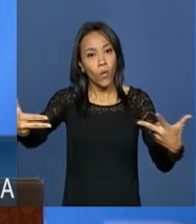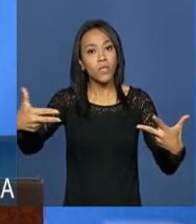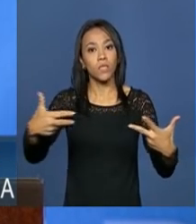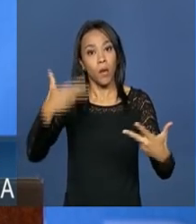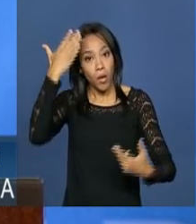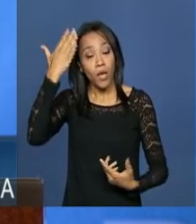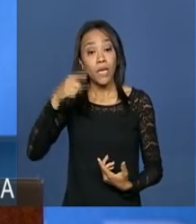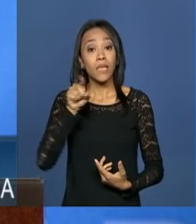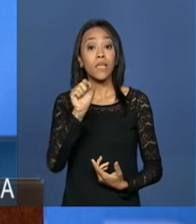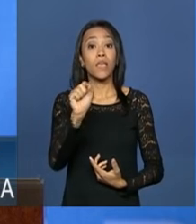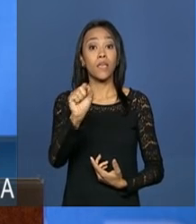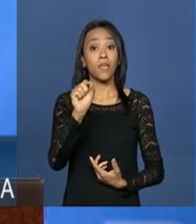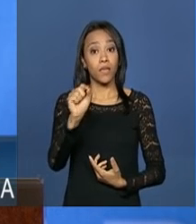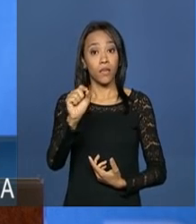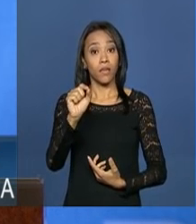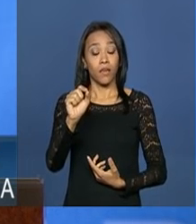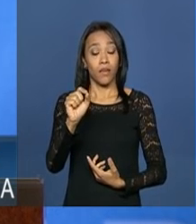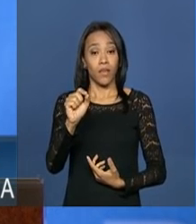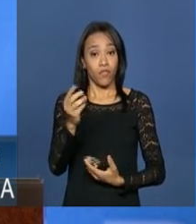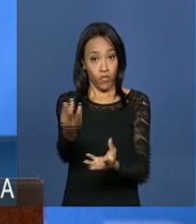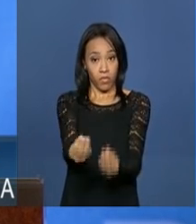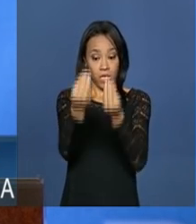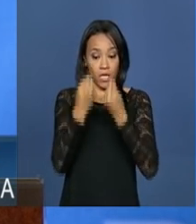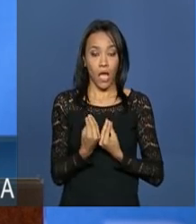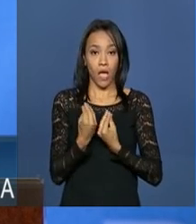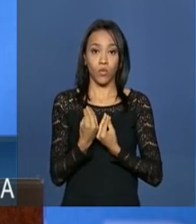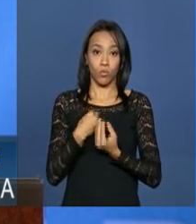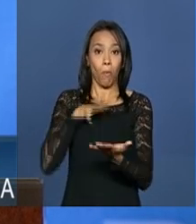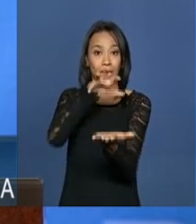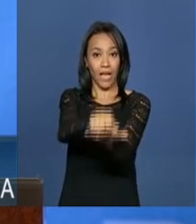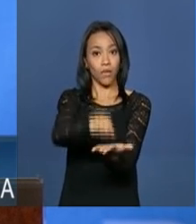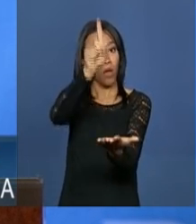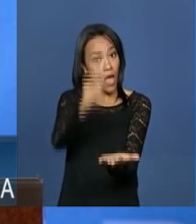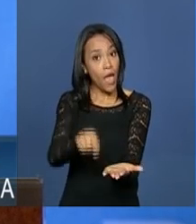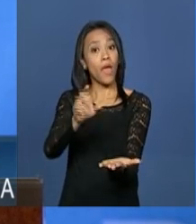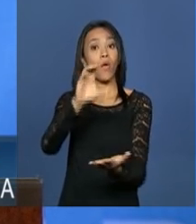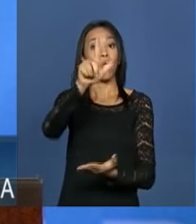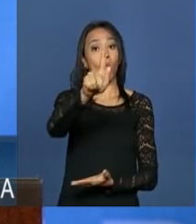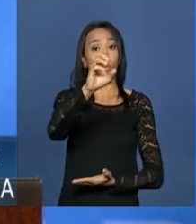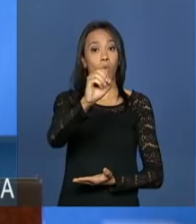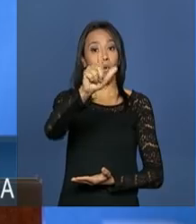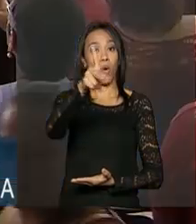que comprometam. O mandato que me foi conferido é um golpe de estado.